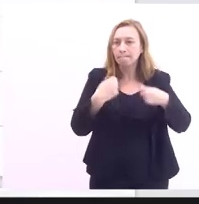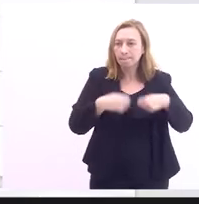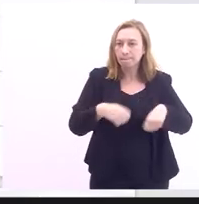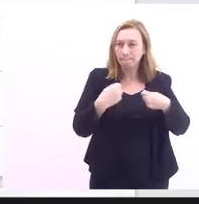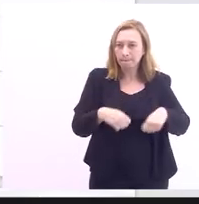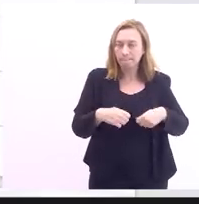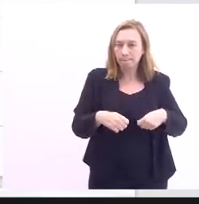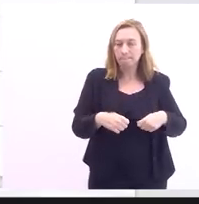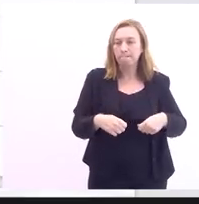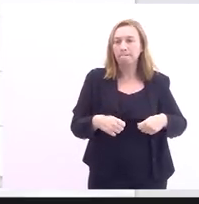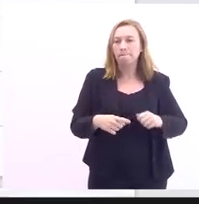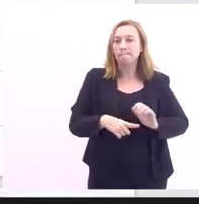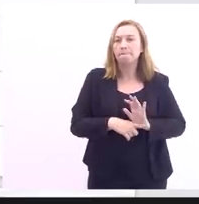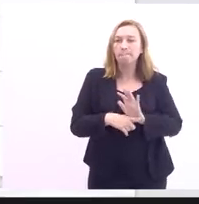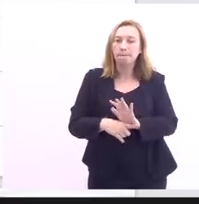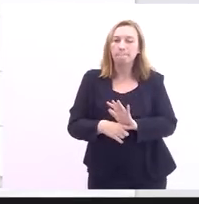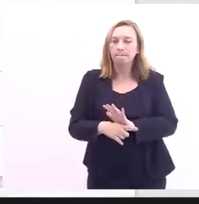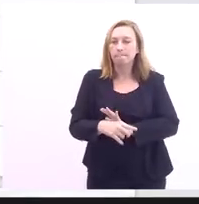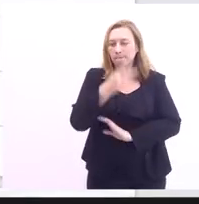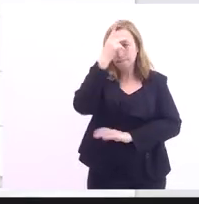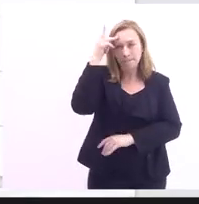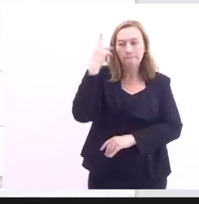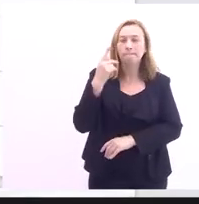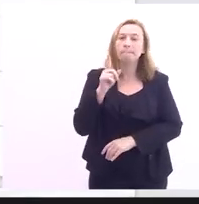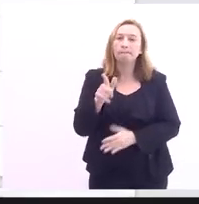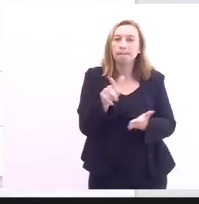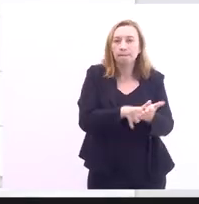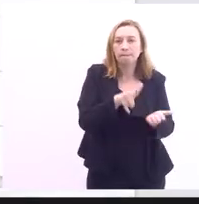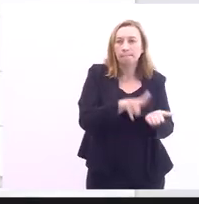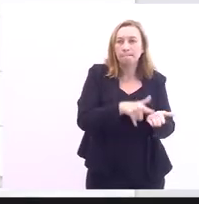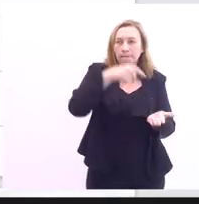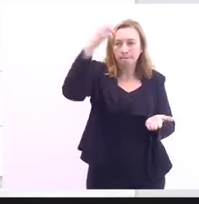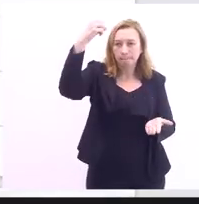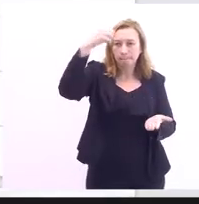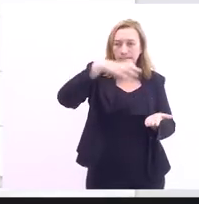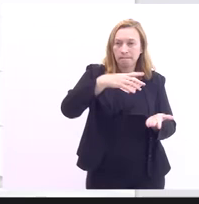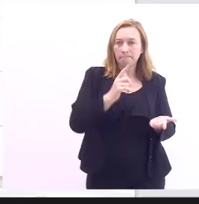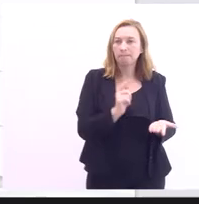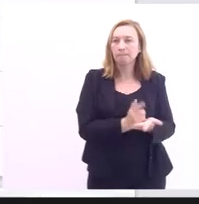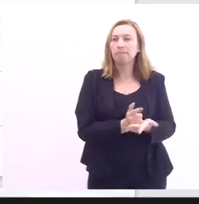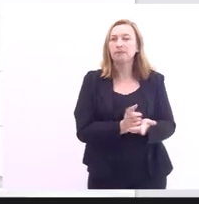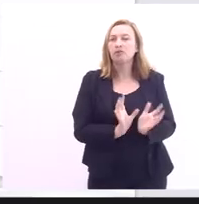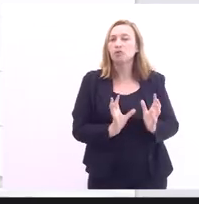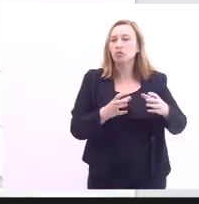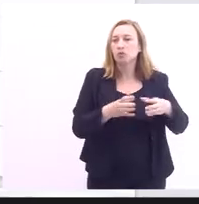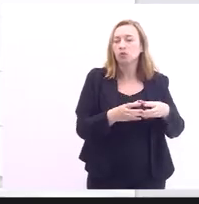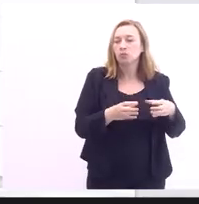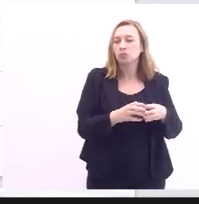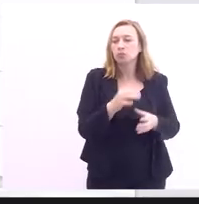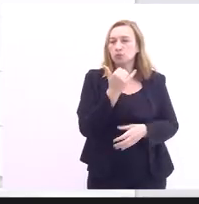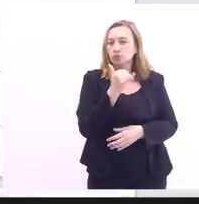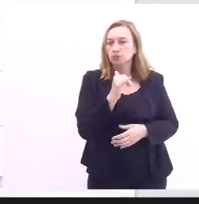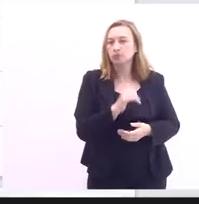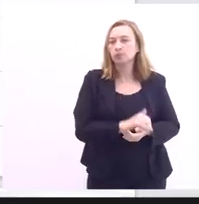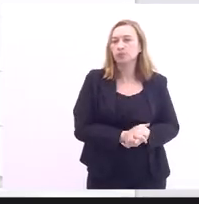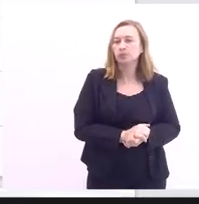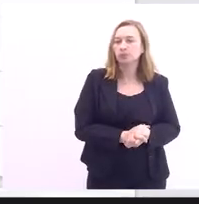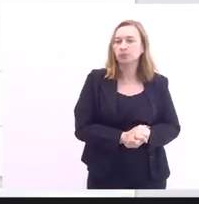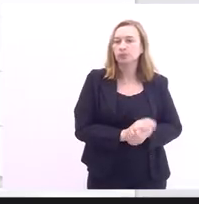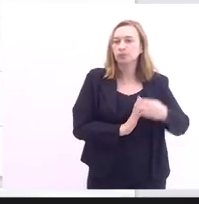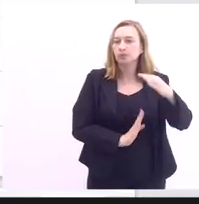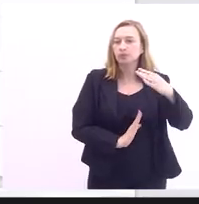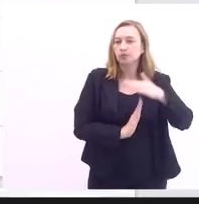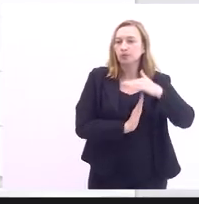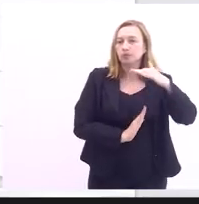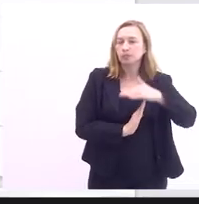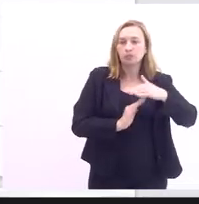ao consumidor. Então, cada fatura tem lá na sua fatura, transgrediu o meu conjunto elétrico aqui, o número de interrupções foi acima do limite